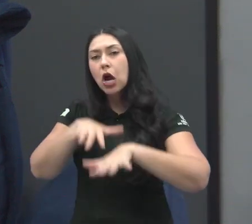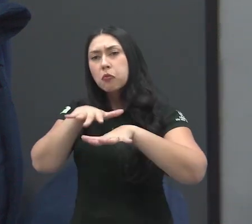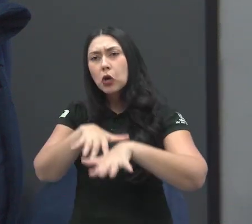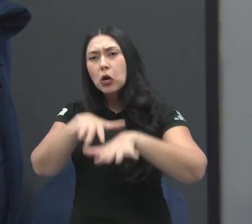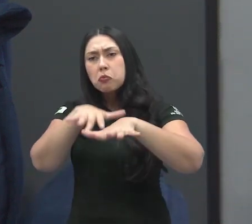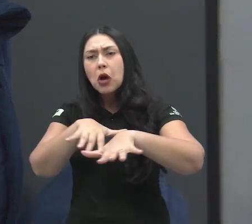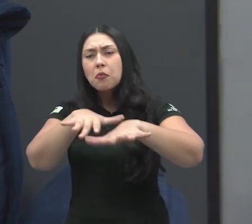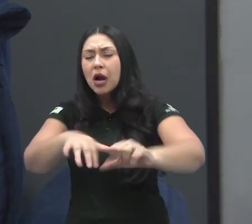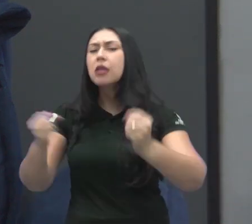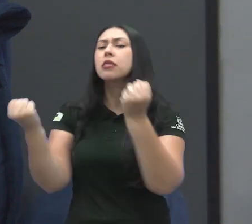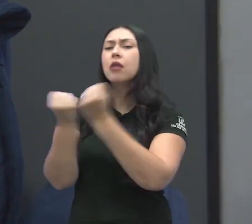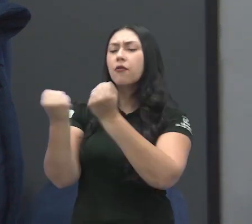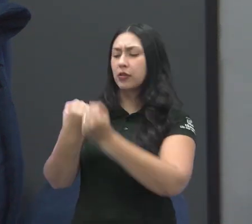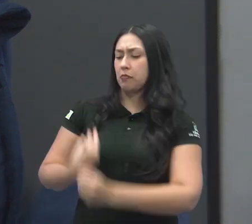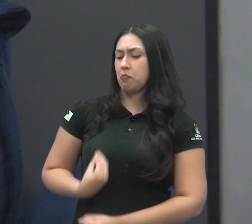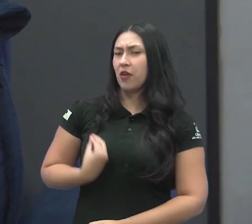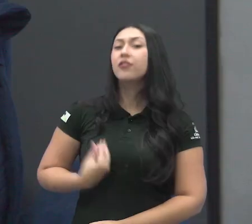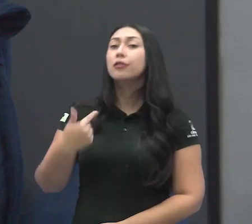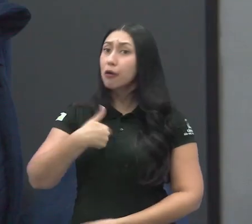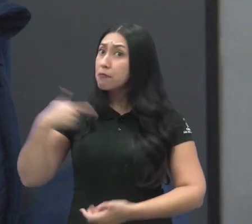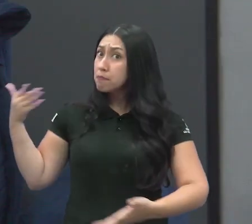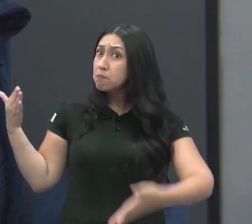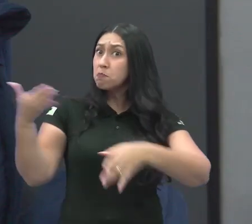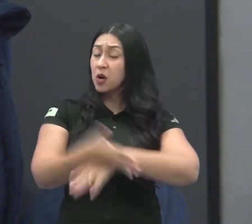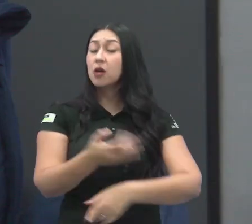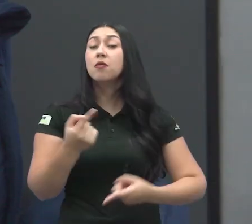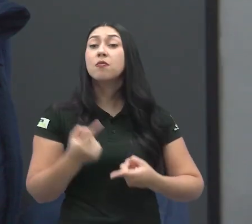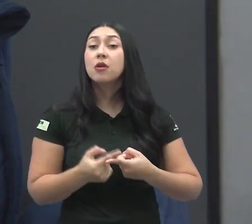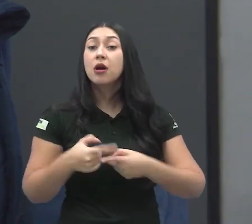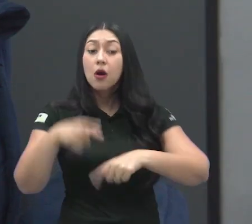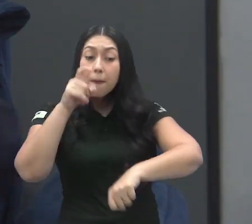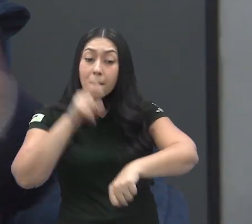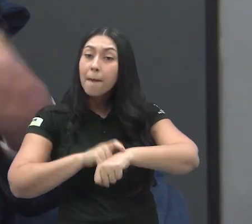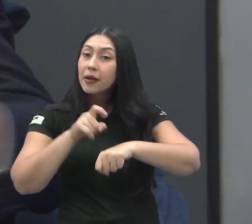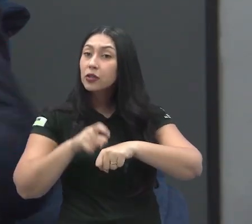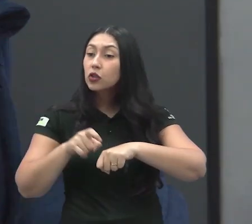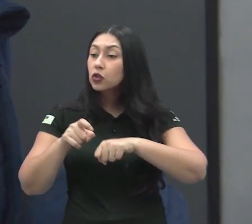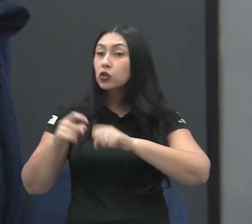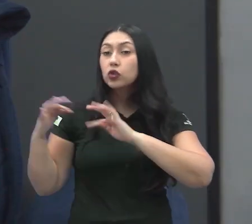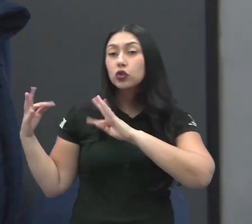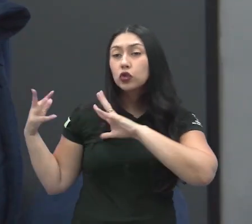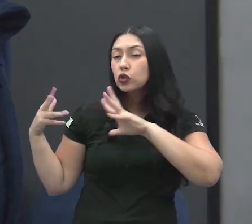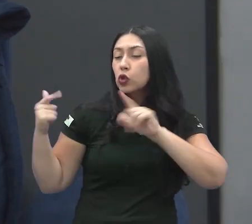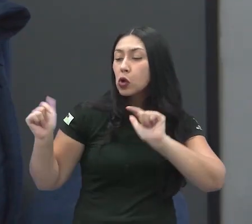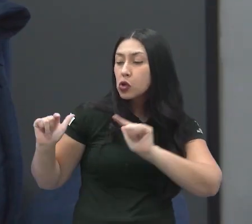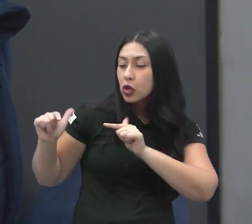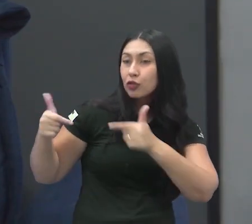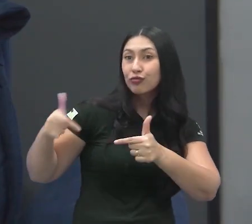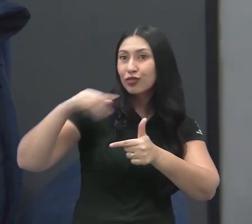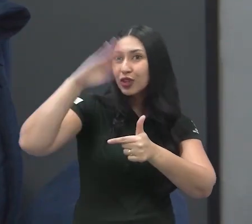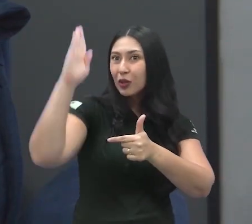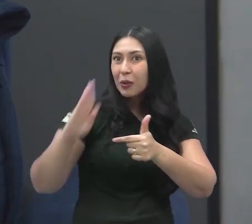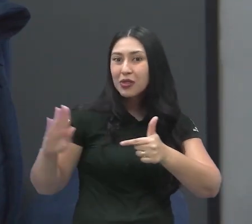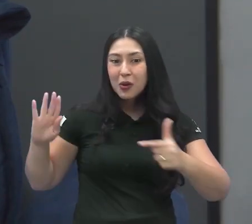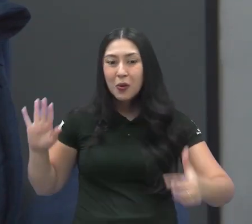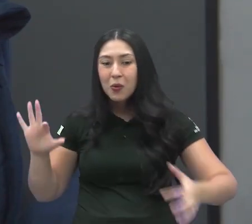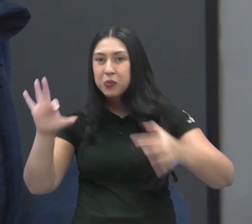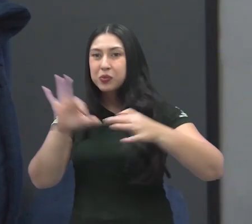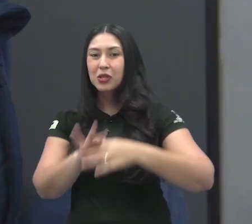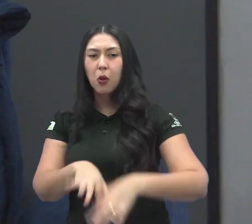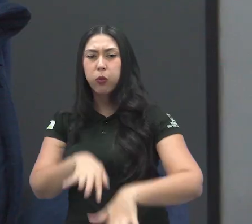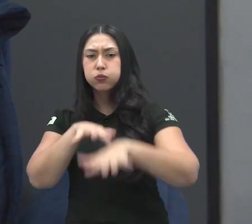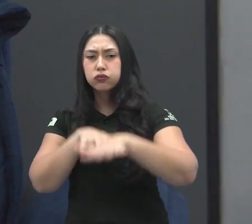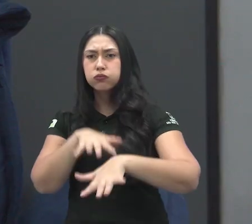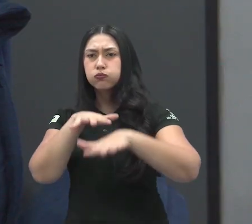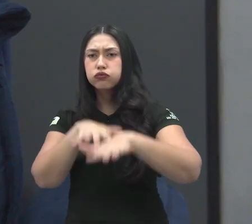vida, né? E eu faço questão de participar porque é um momento onde a gente reúne todos os movimentos de defesa da vida do Brasil. E eles